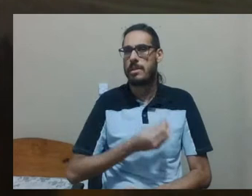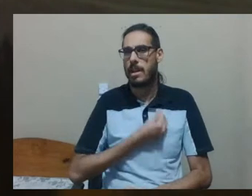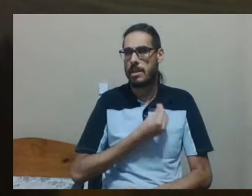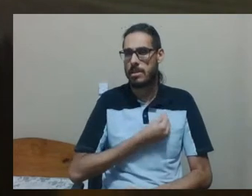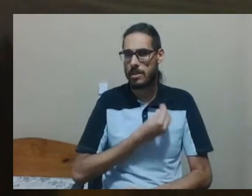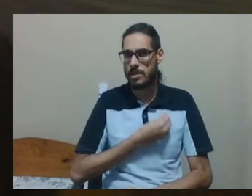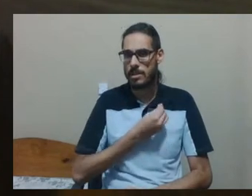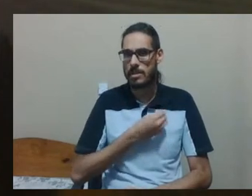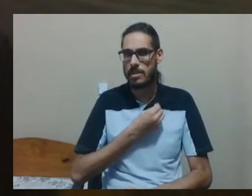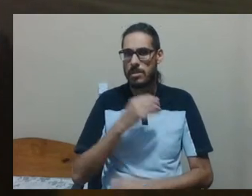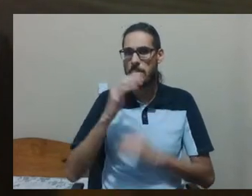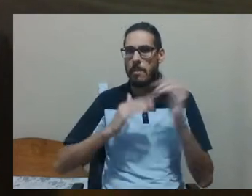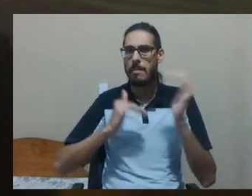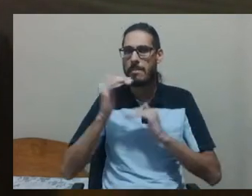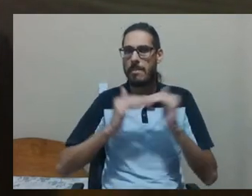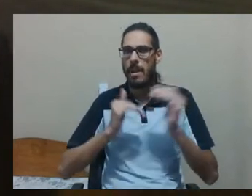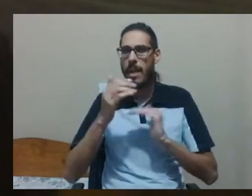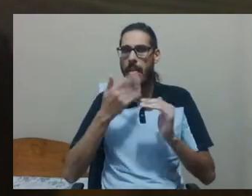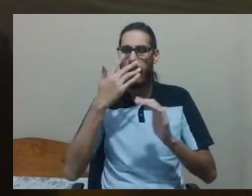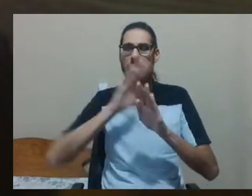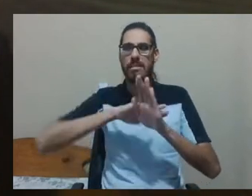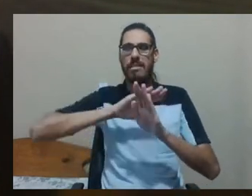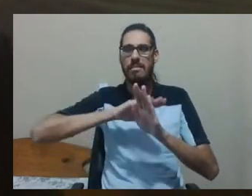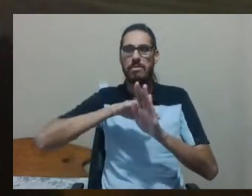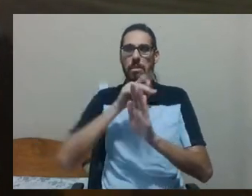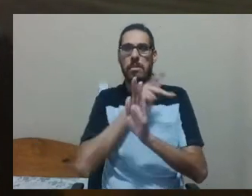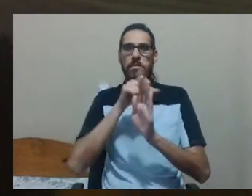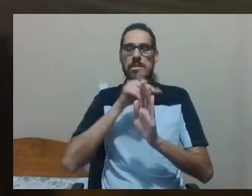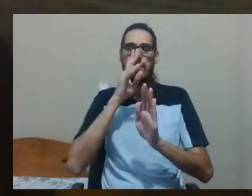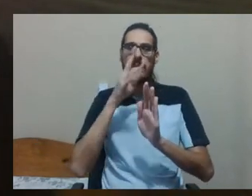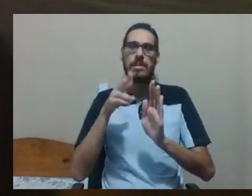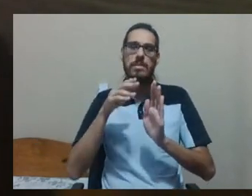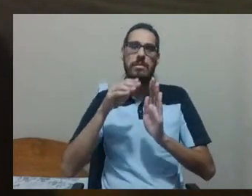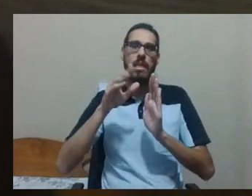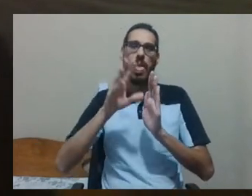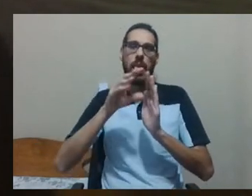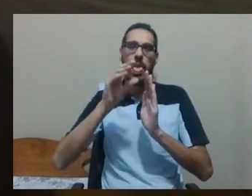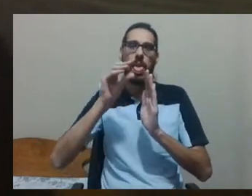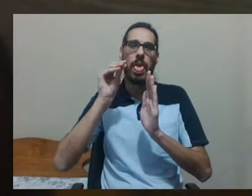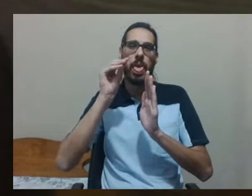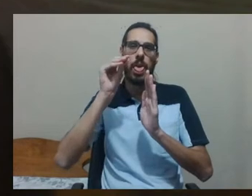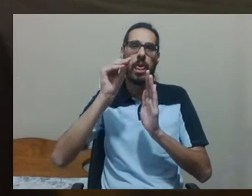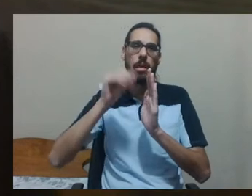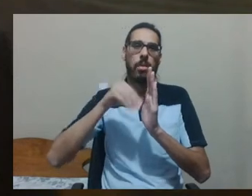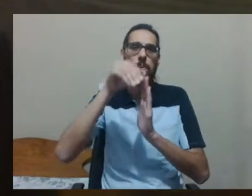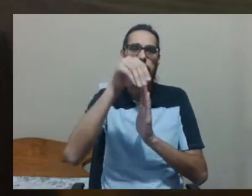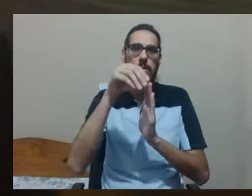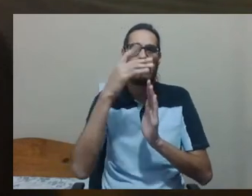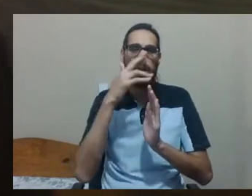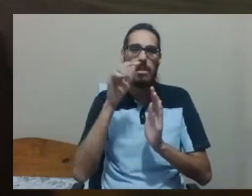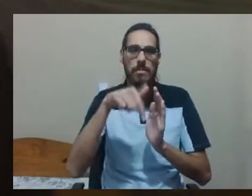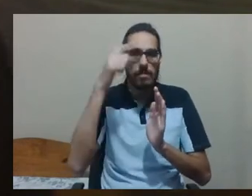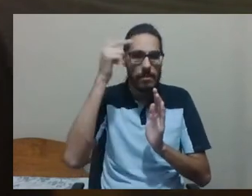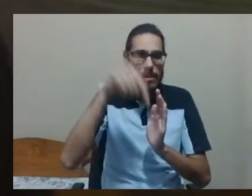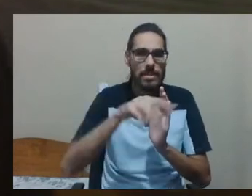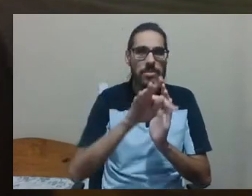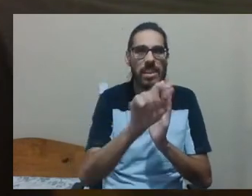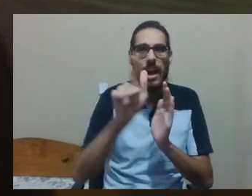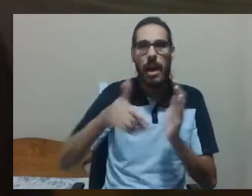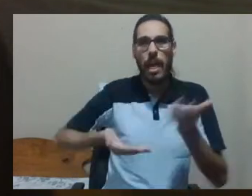aos servidores TAs, praticada por docentes que acreditam que os servidores TAs sejam seus serviçais,